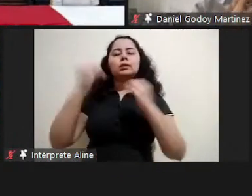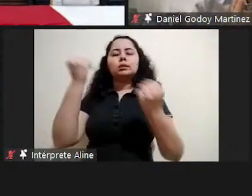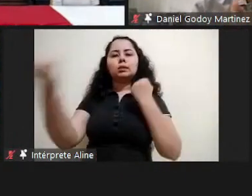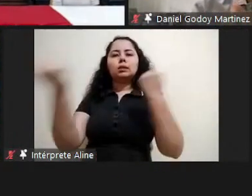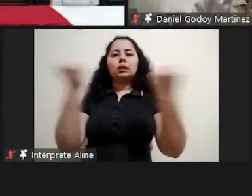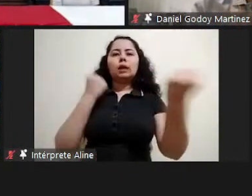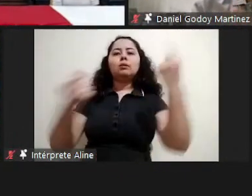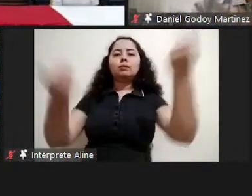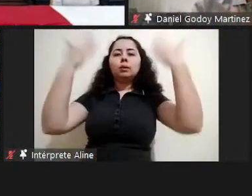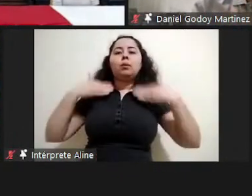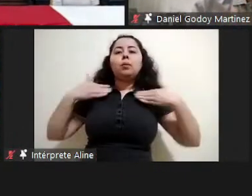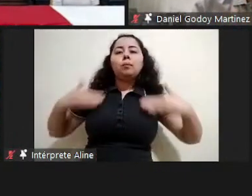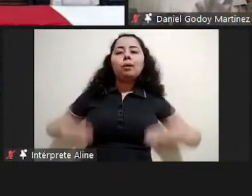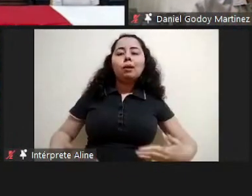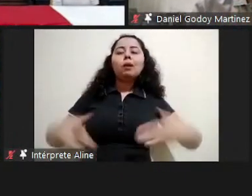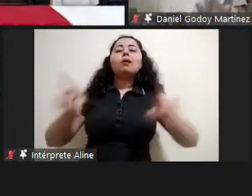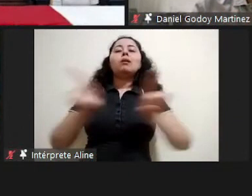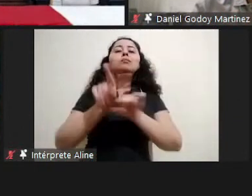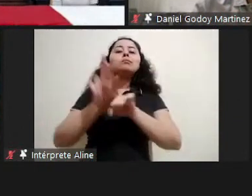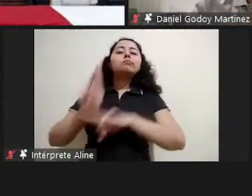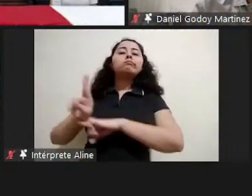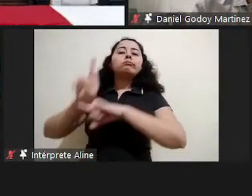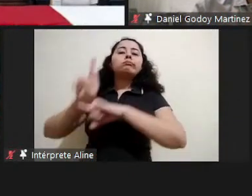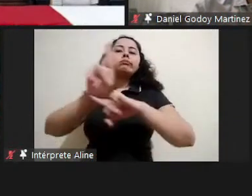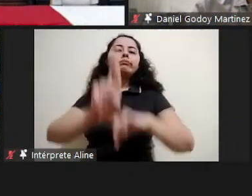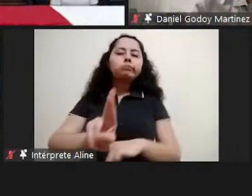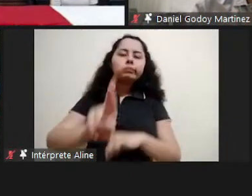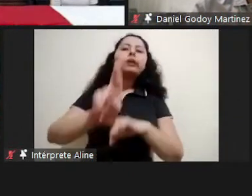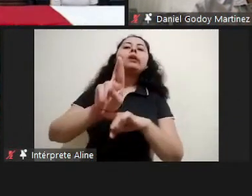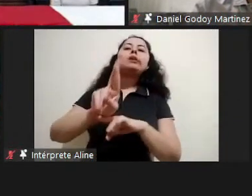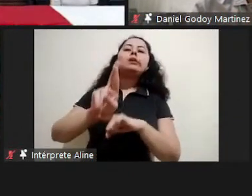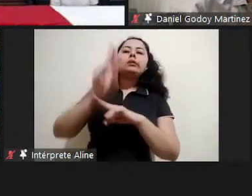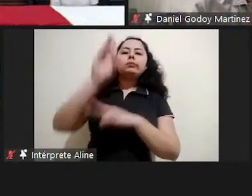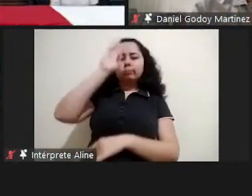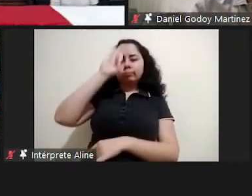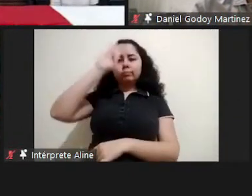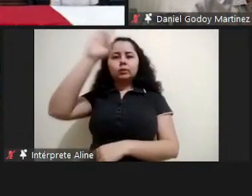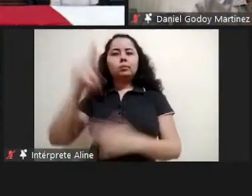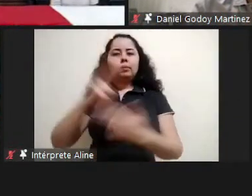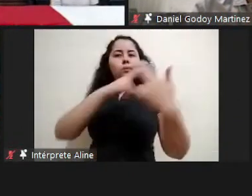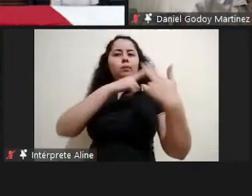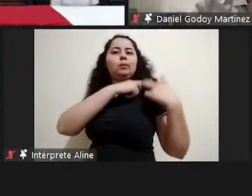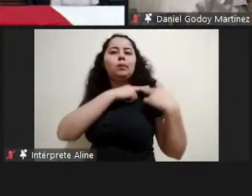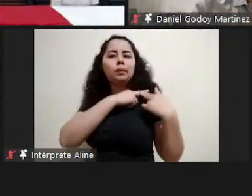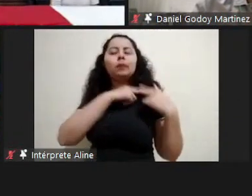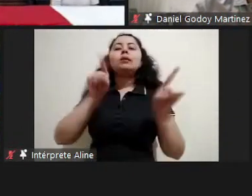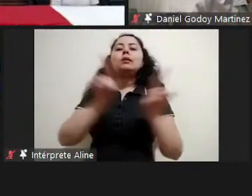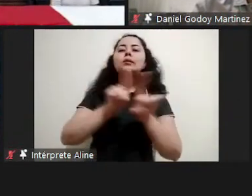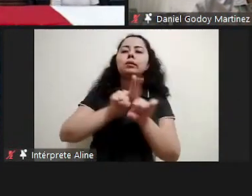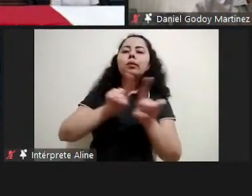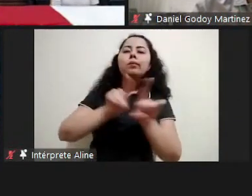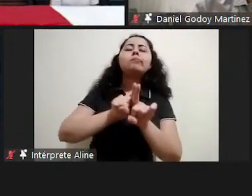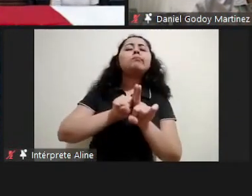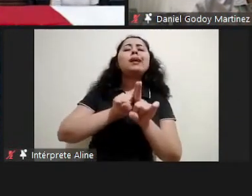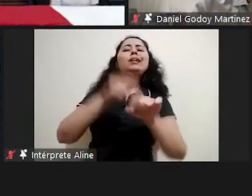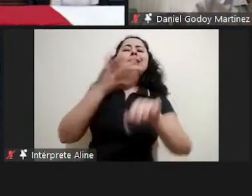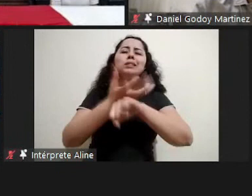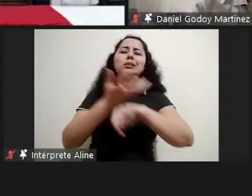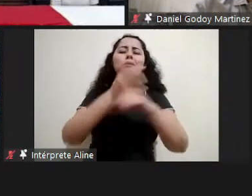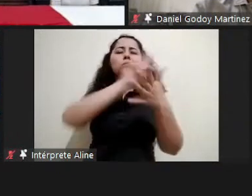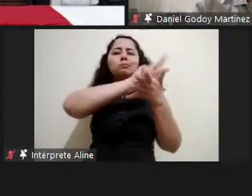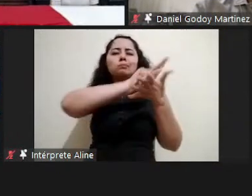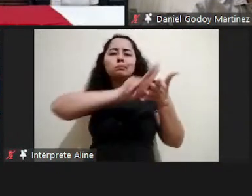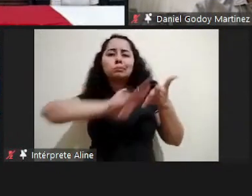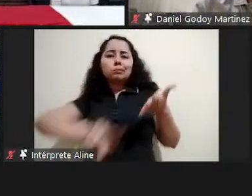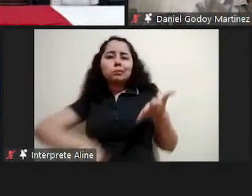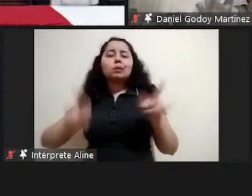frente das disciplinas de Fundamentos da Ginástica, Metodologia da Ginástica e Ginástica Artística. Também neste período, realizou